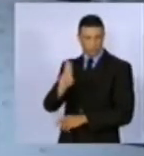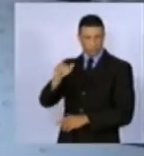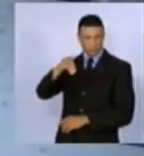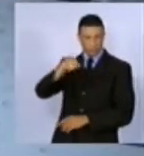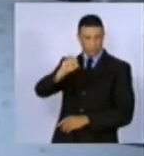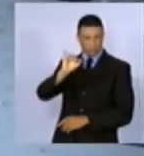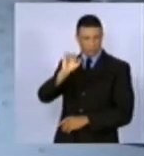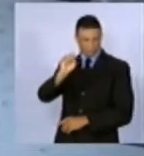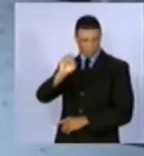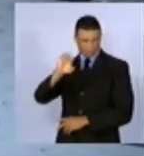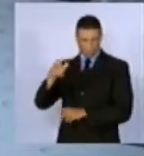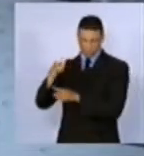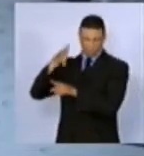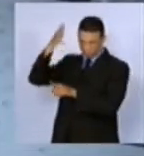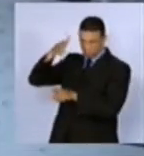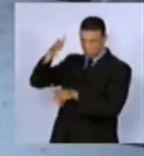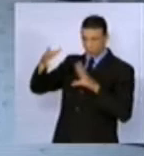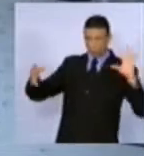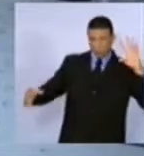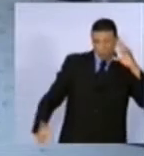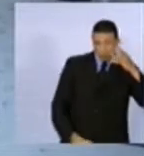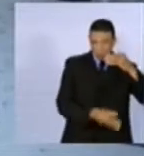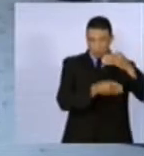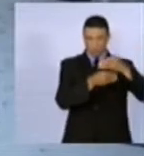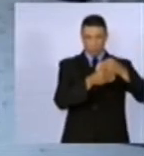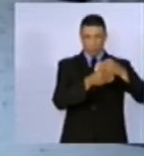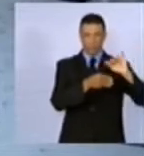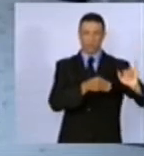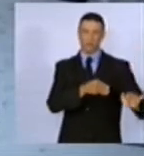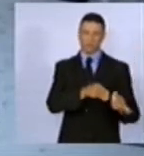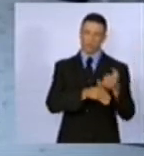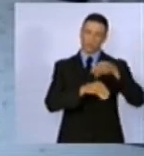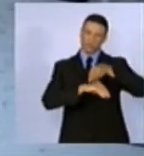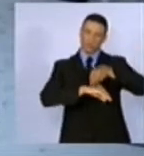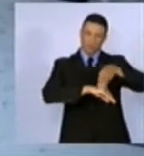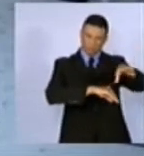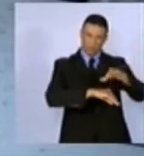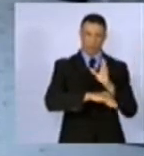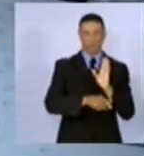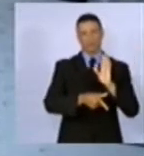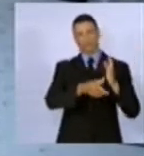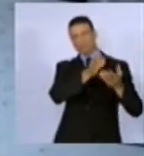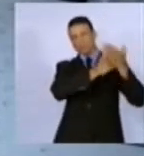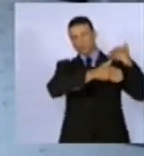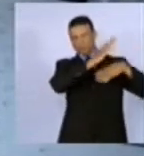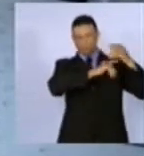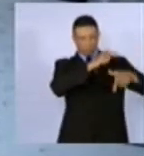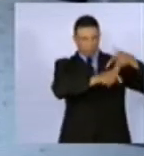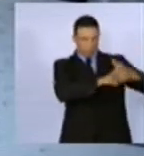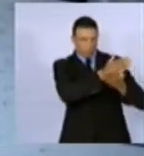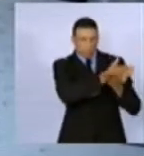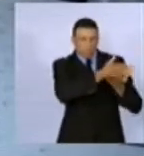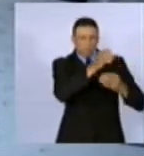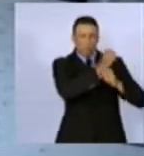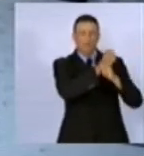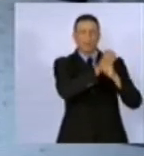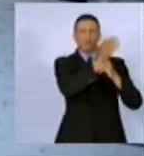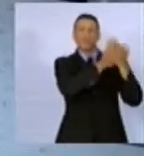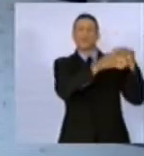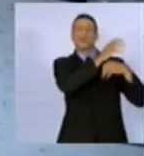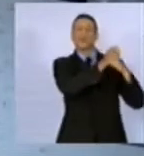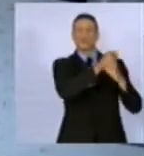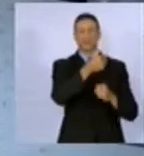das colocações atualizando também alguns dos dados o são trabalho que nós desenvolvemos a começamos a desenvolver a dez anos